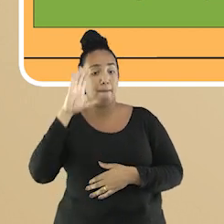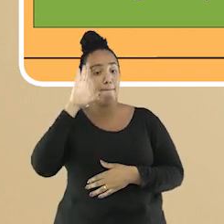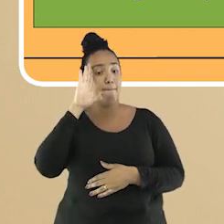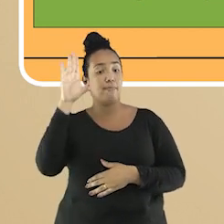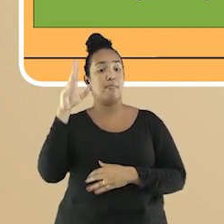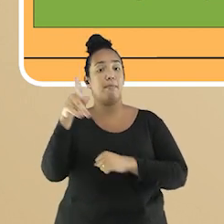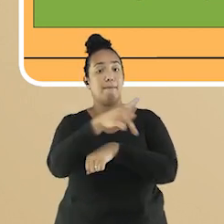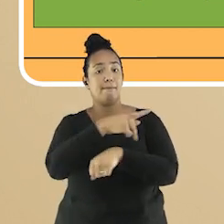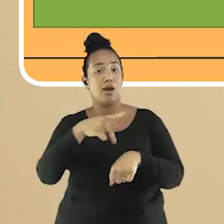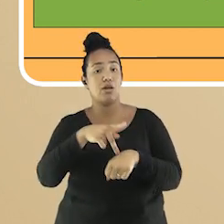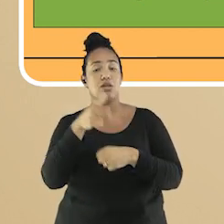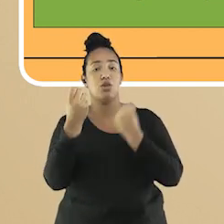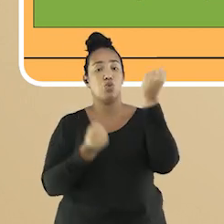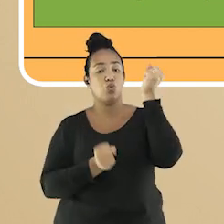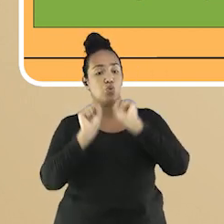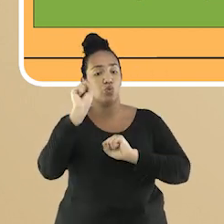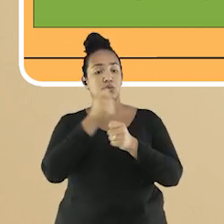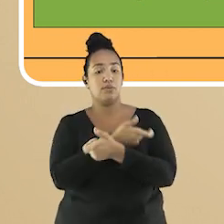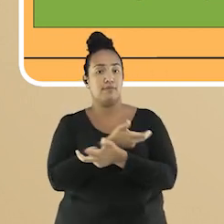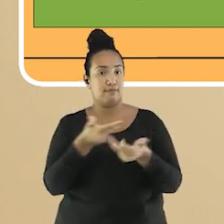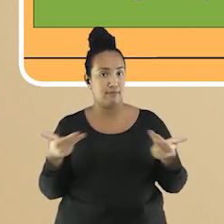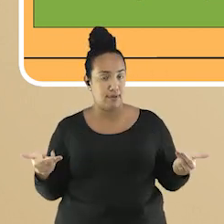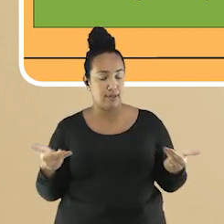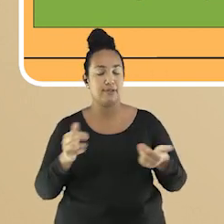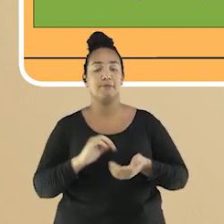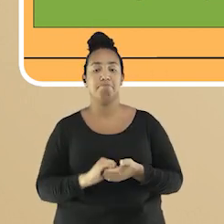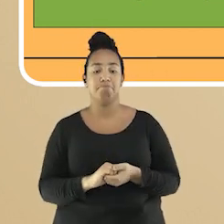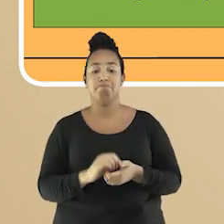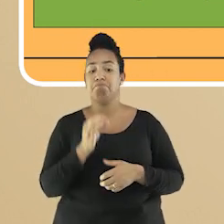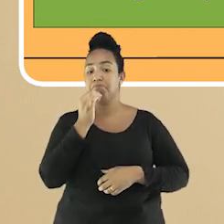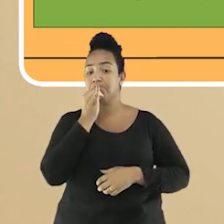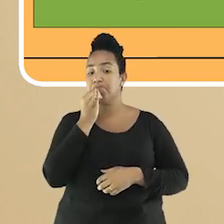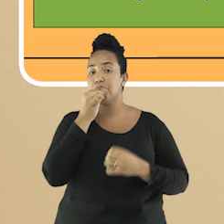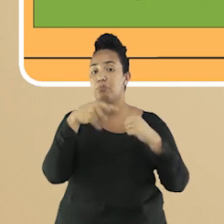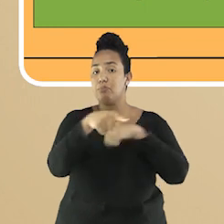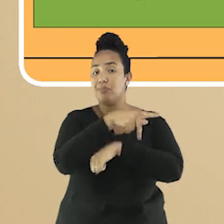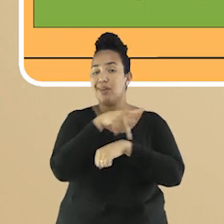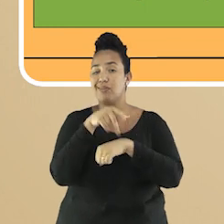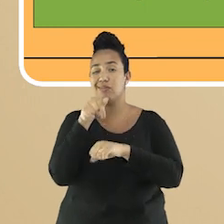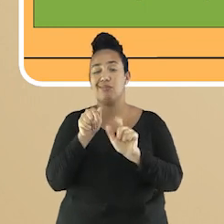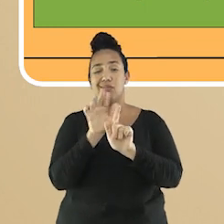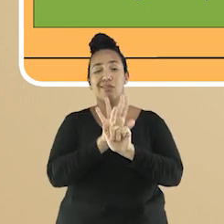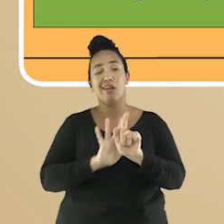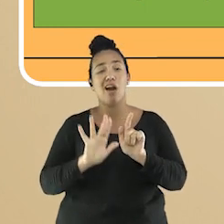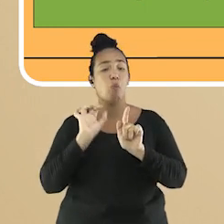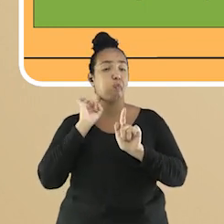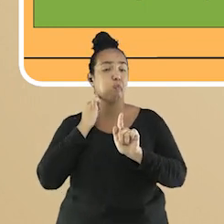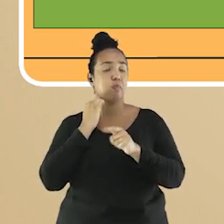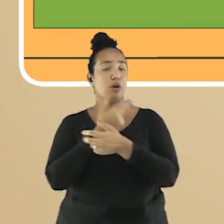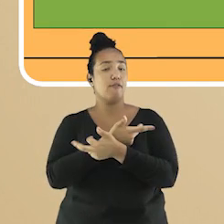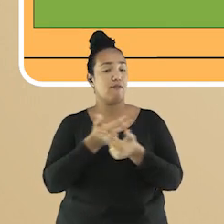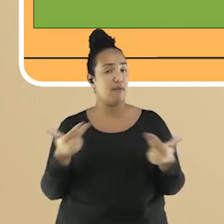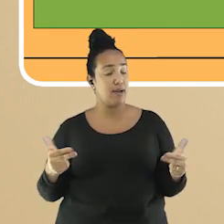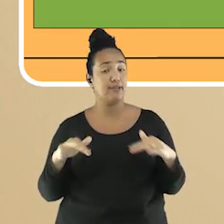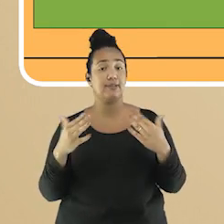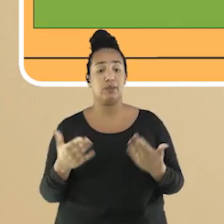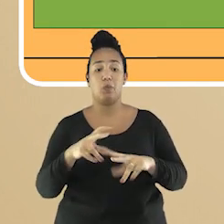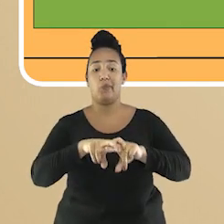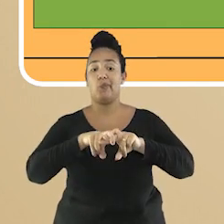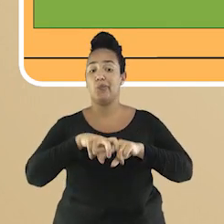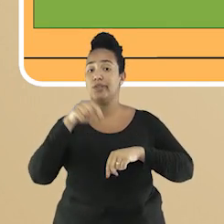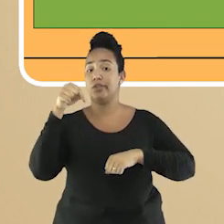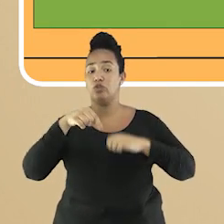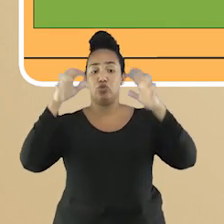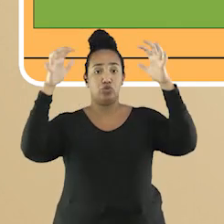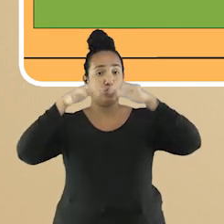altamente industrializados. Em outras palavras, países que emitem muitos gases poluentes. Com isso, essa chuva traz uma